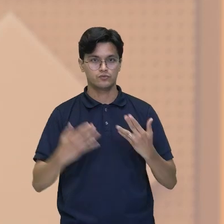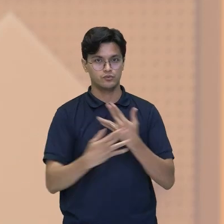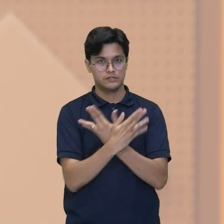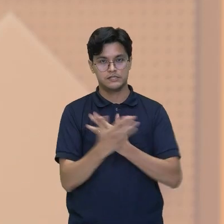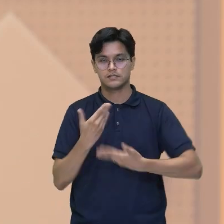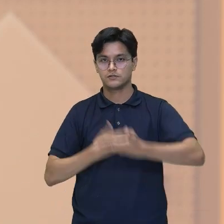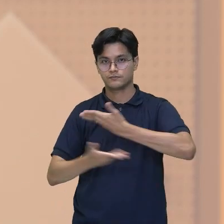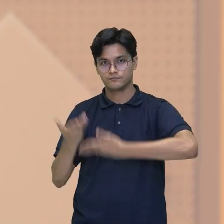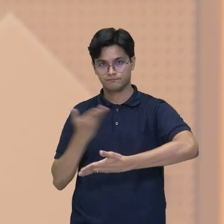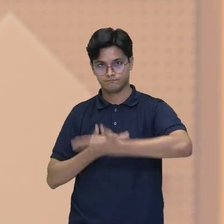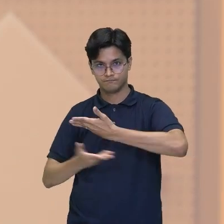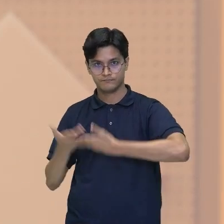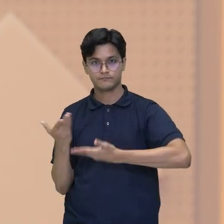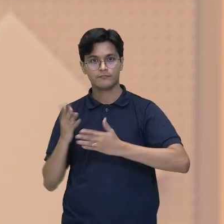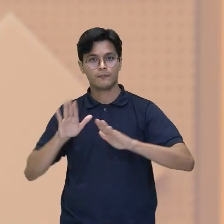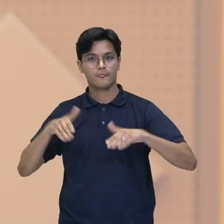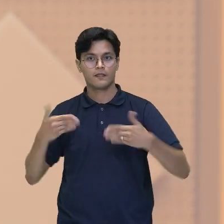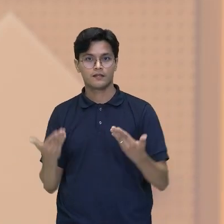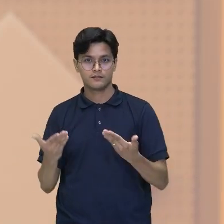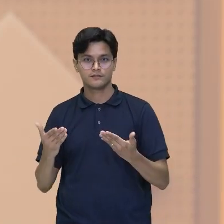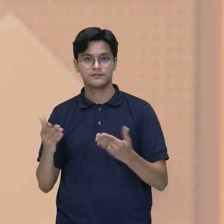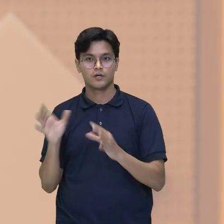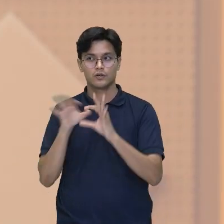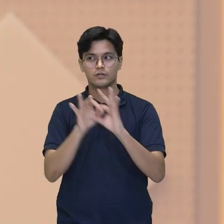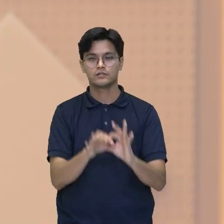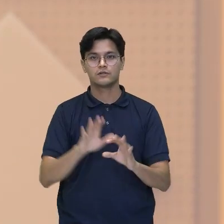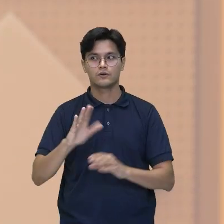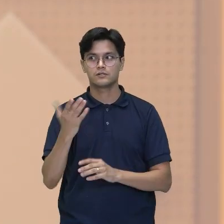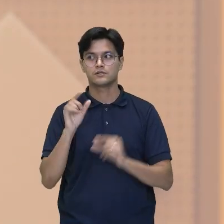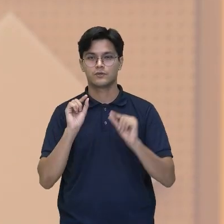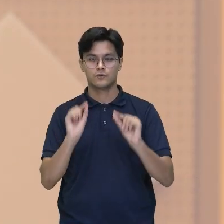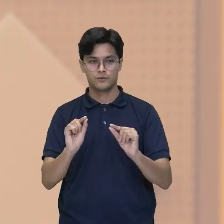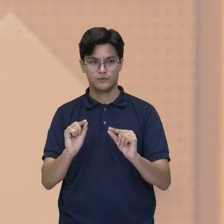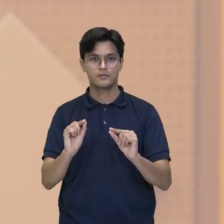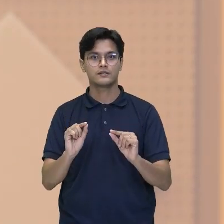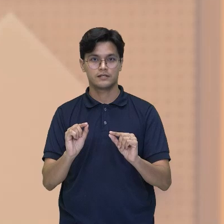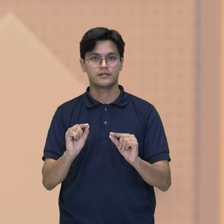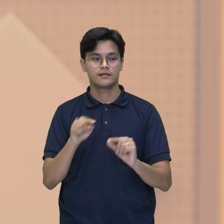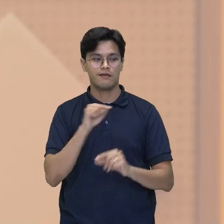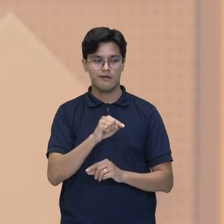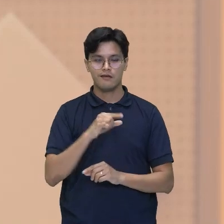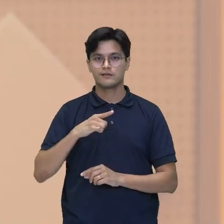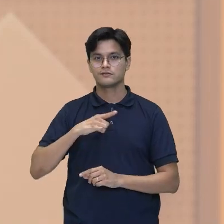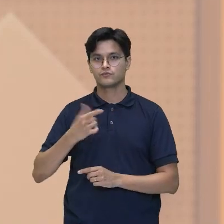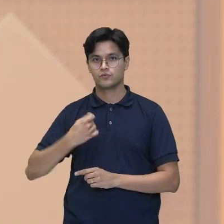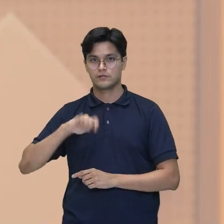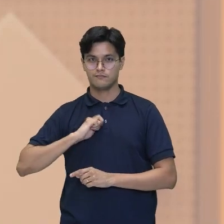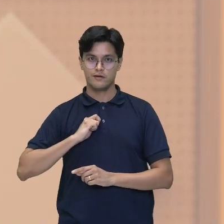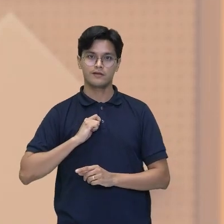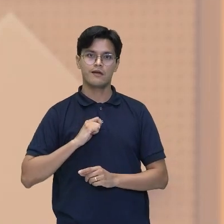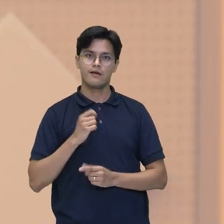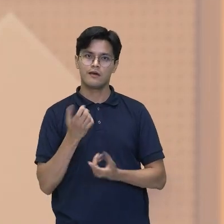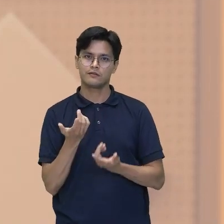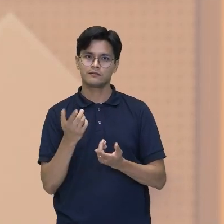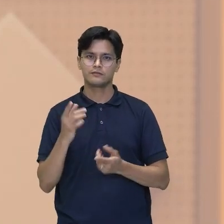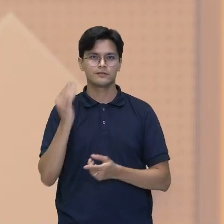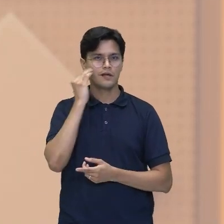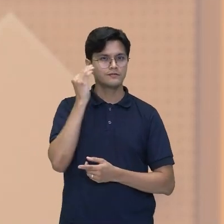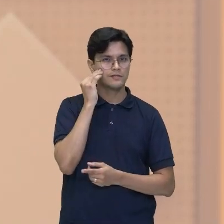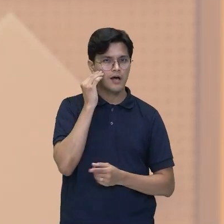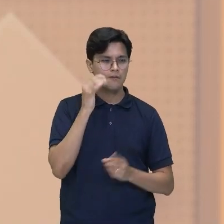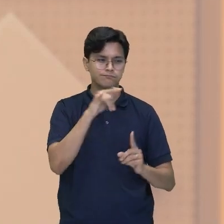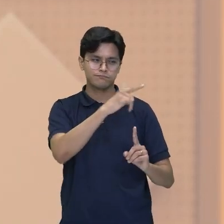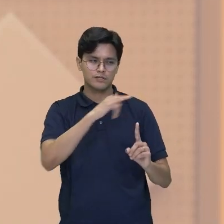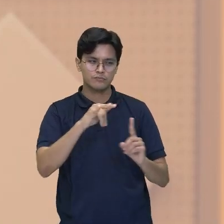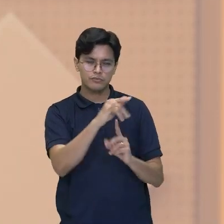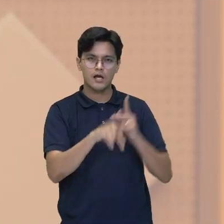incas, nesse contexto de manipulação da população, vai ter uma hora que eles não vão querer mais